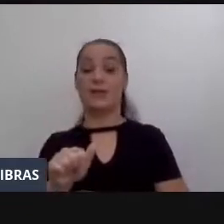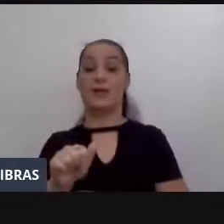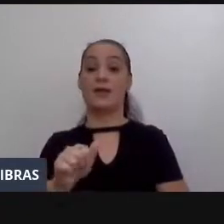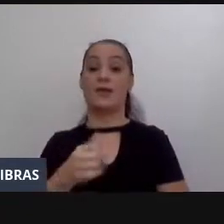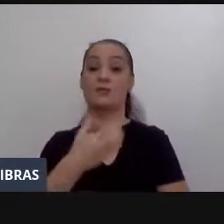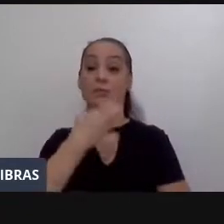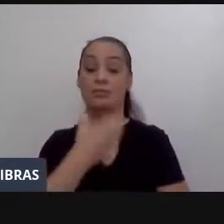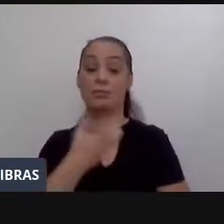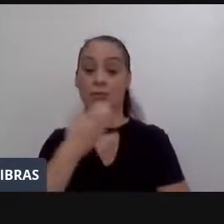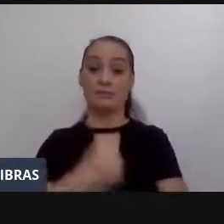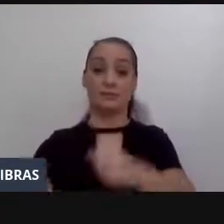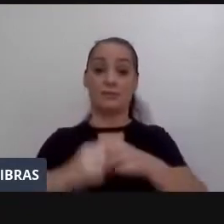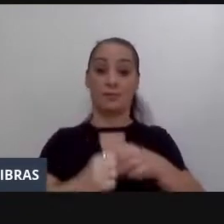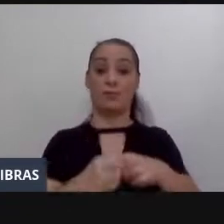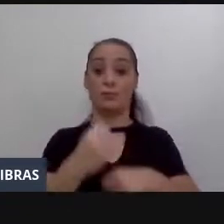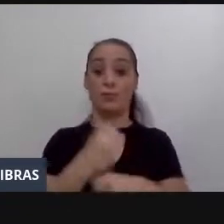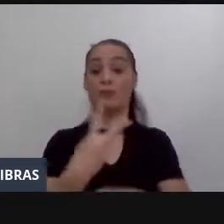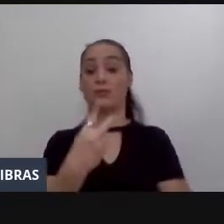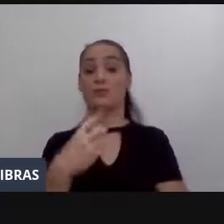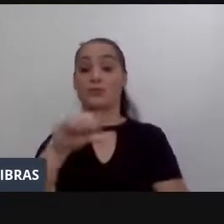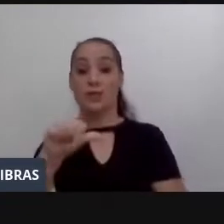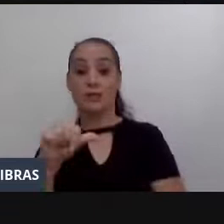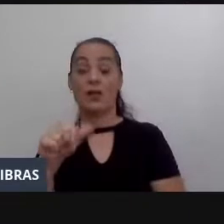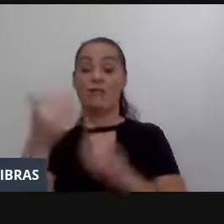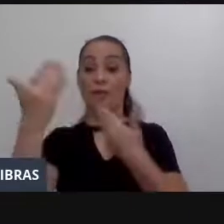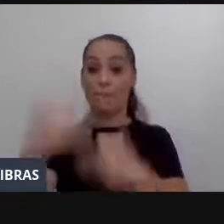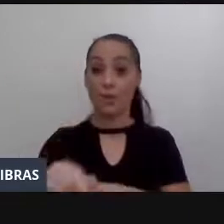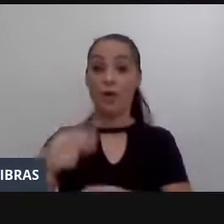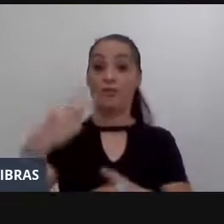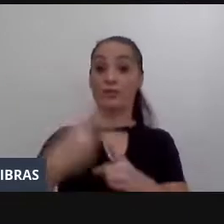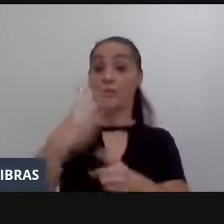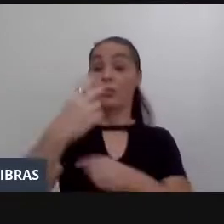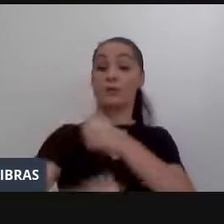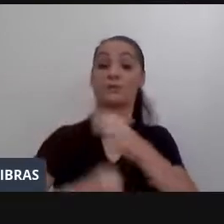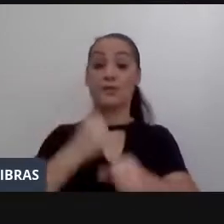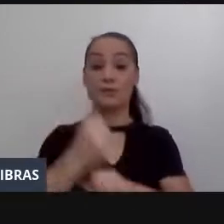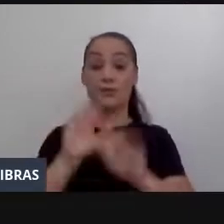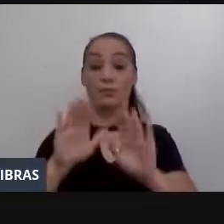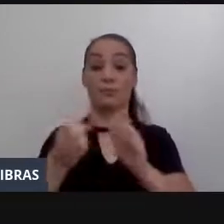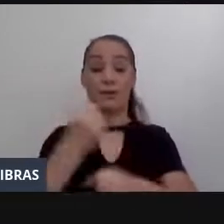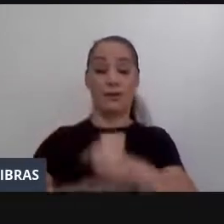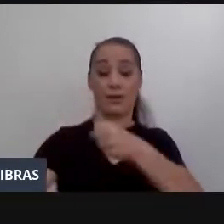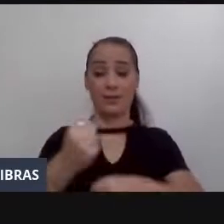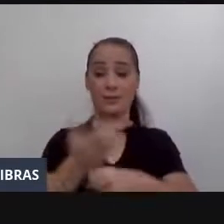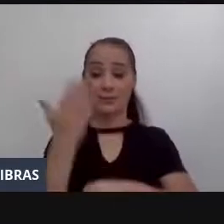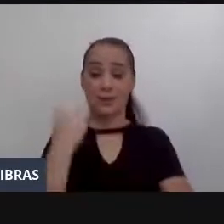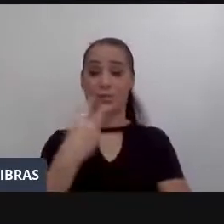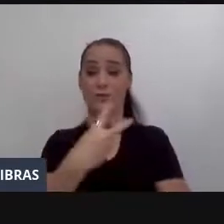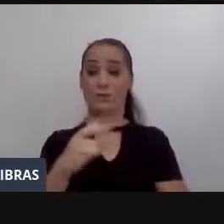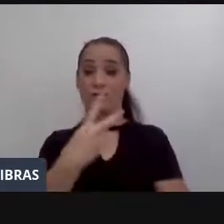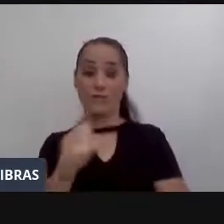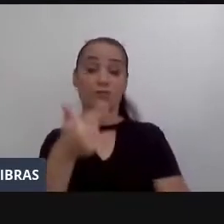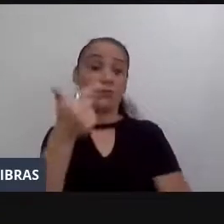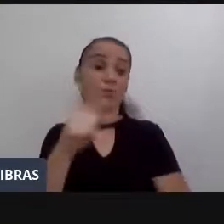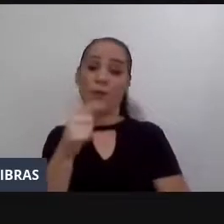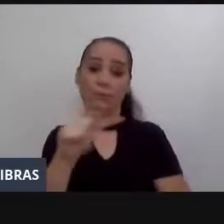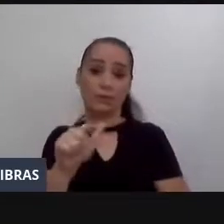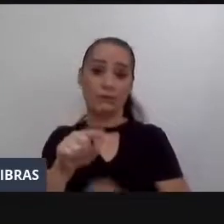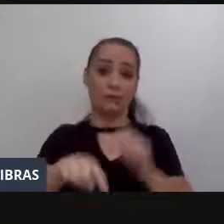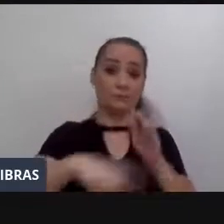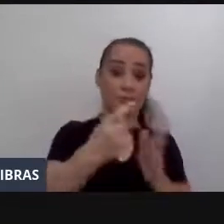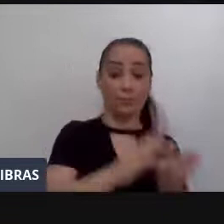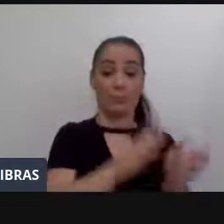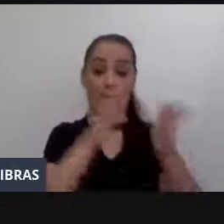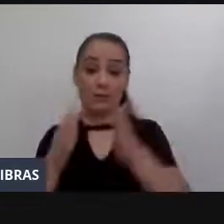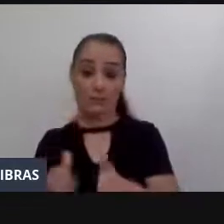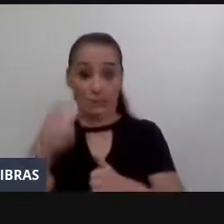ela diz que a prova tem que acontecer 2 vezes por ano. Já em 2020, no ano posterior, não aconteceu. Aconteceu a primeira fase no dia 6 de